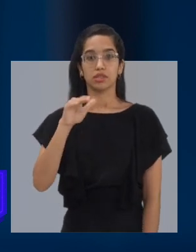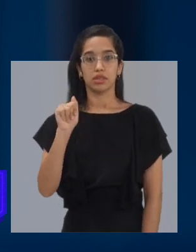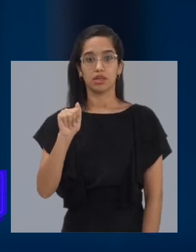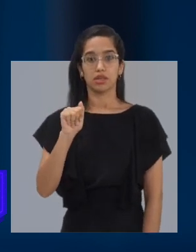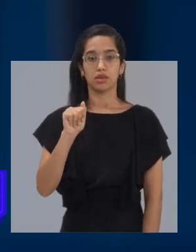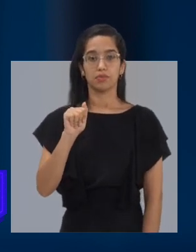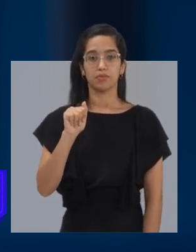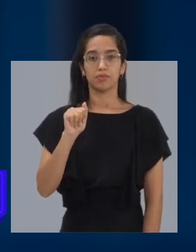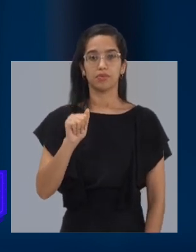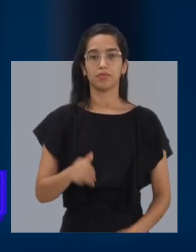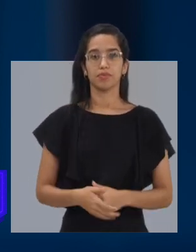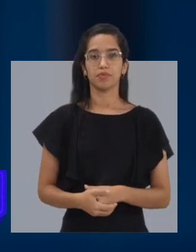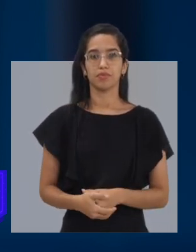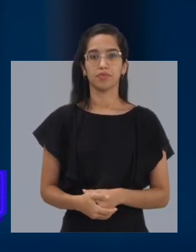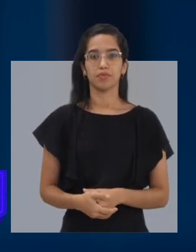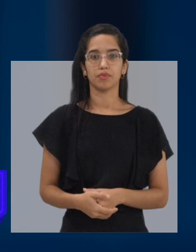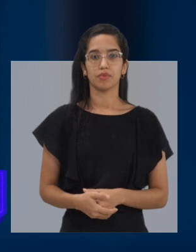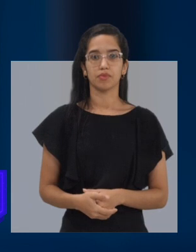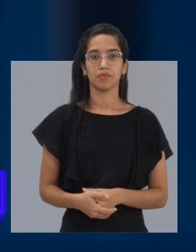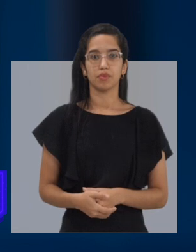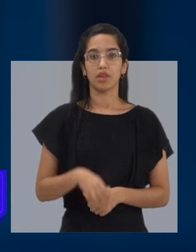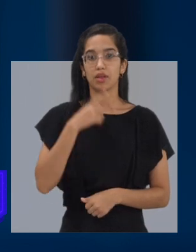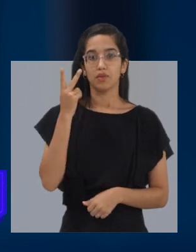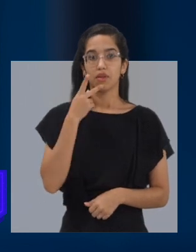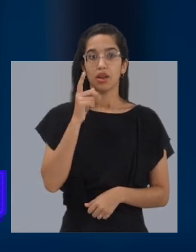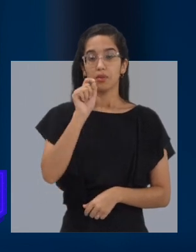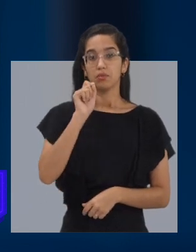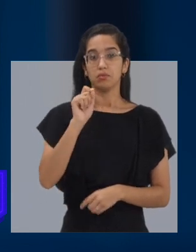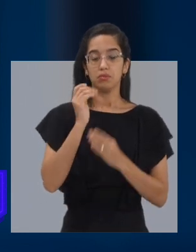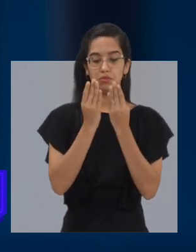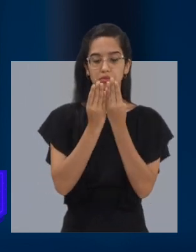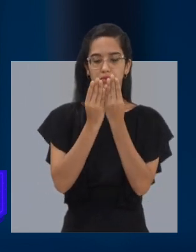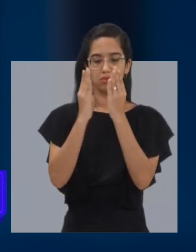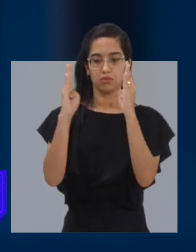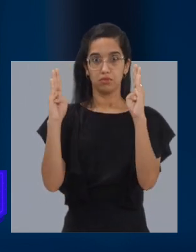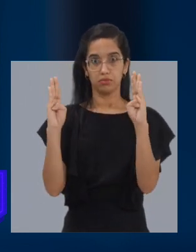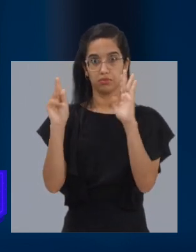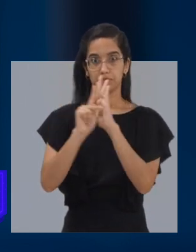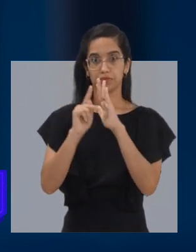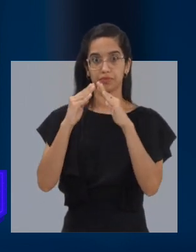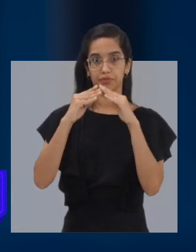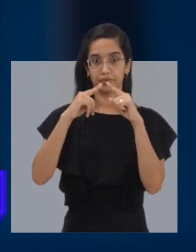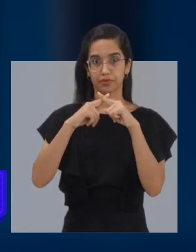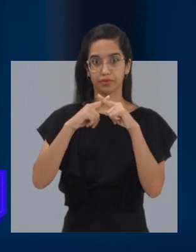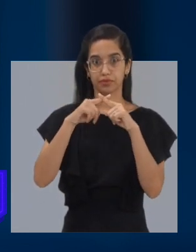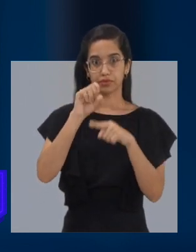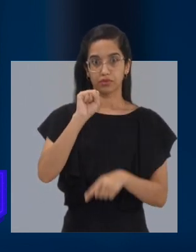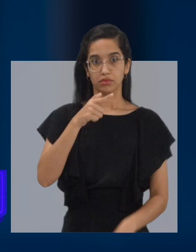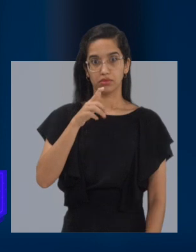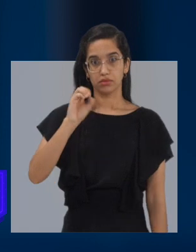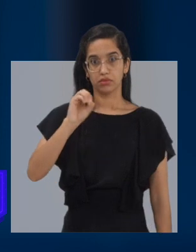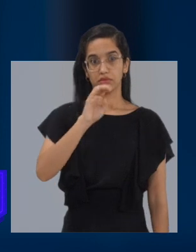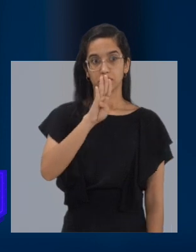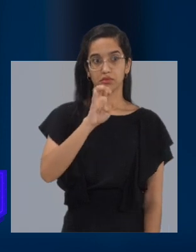falar sobre as portas da Igreja São Benedito, como foi feito, como a arte santeira aconteceu